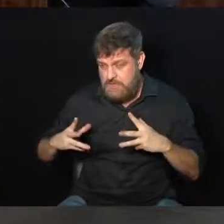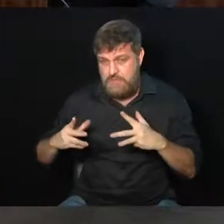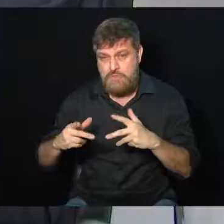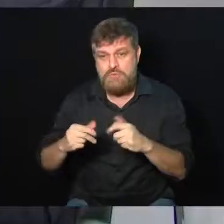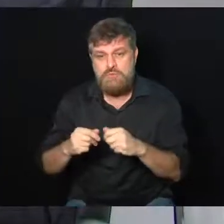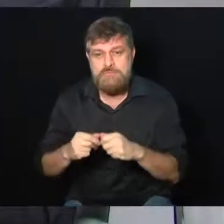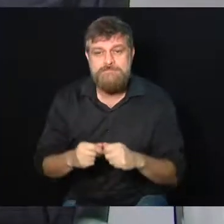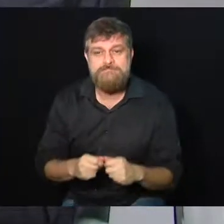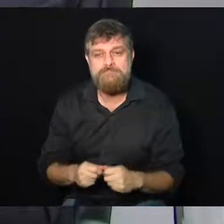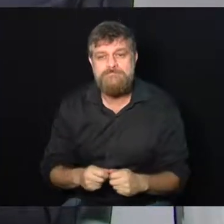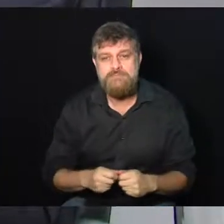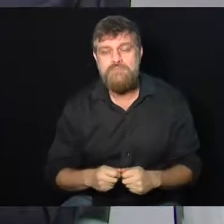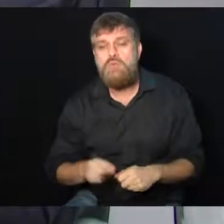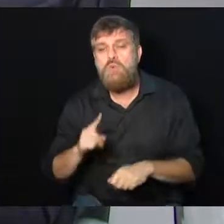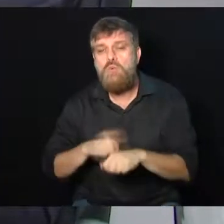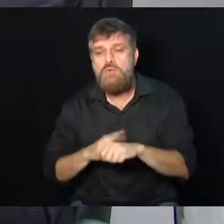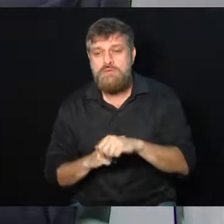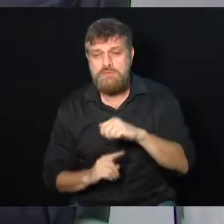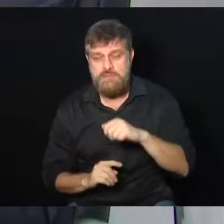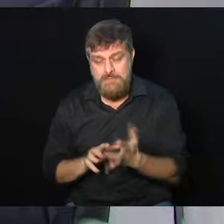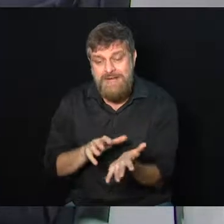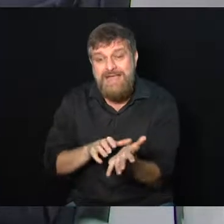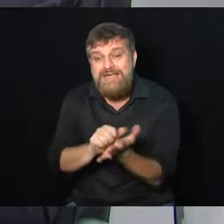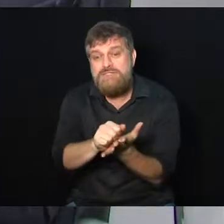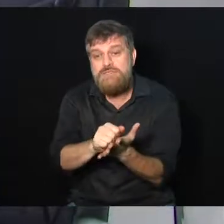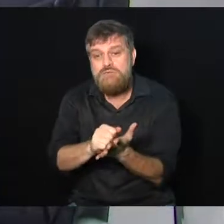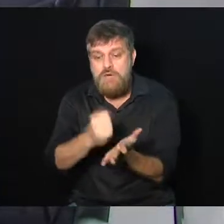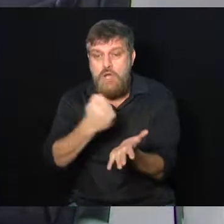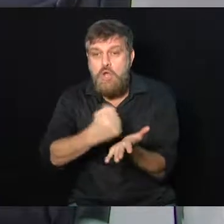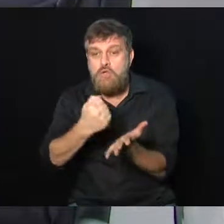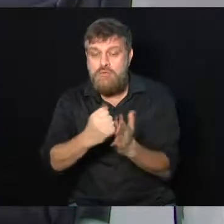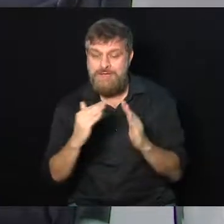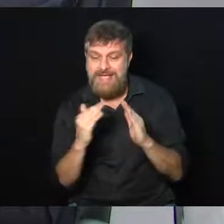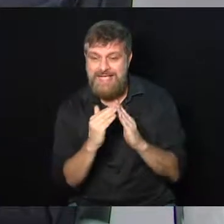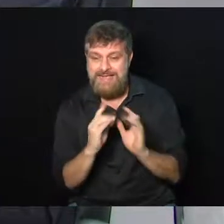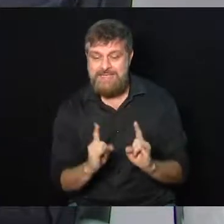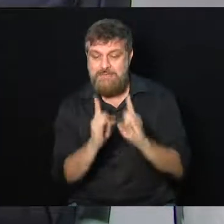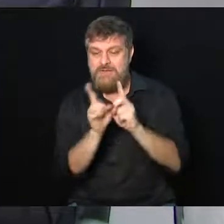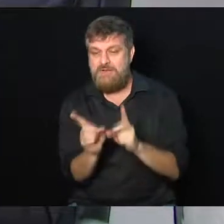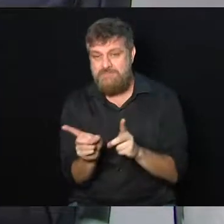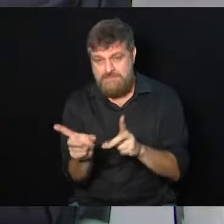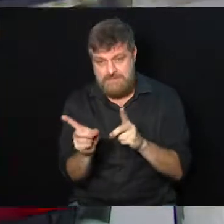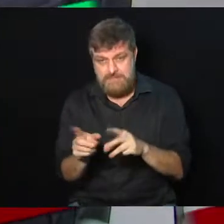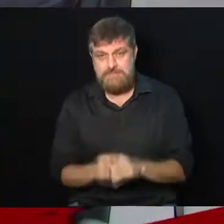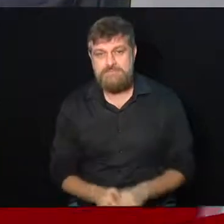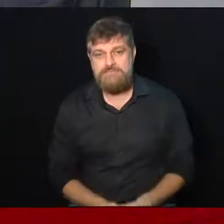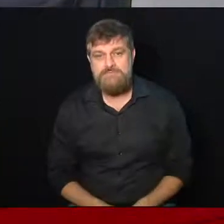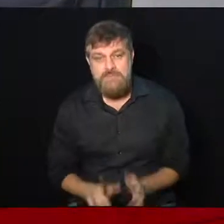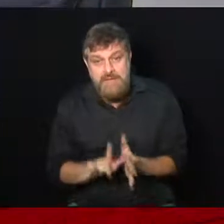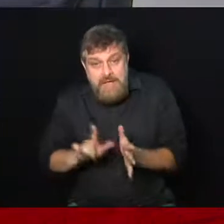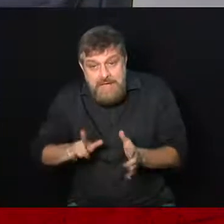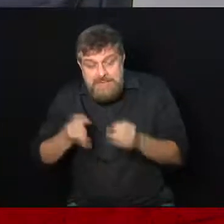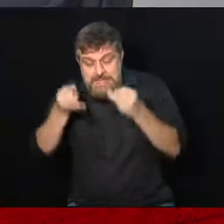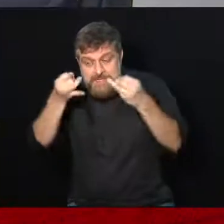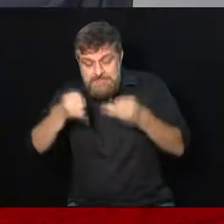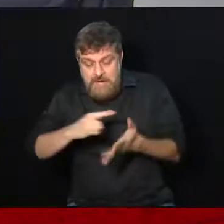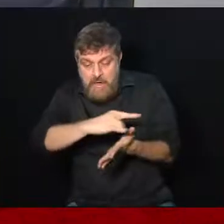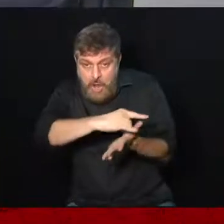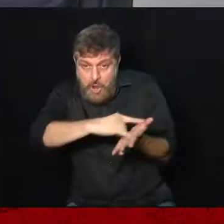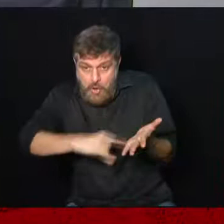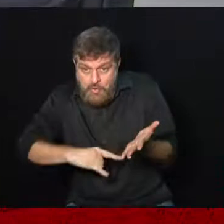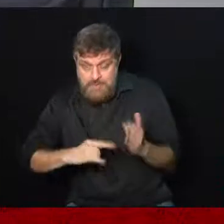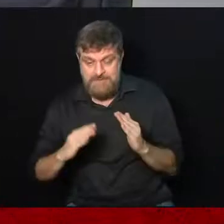para vocês. Qual o prazo para fazer essa escritura, Wilson? De antemão, é importante a gente falar que a escritura de